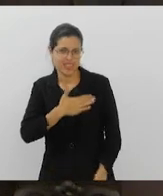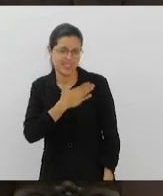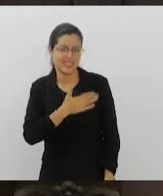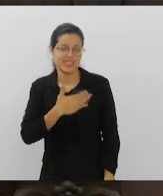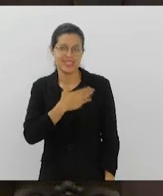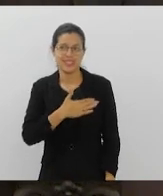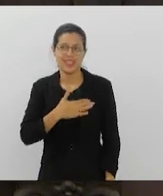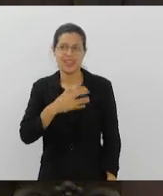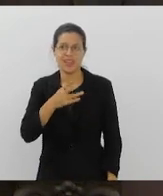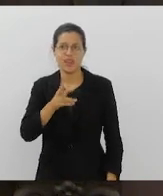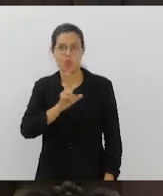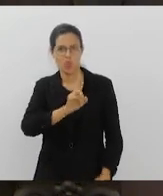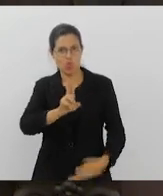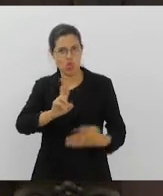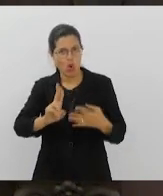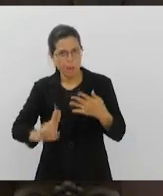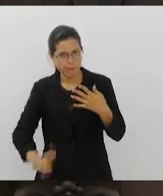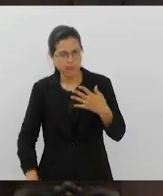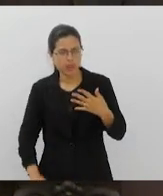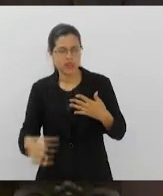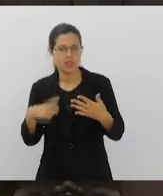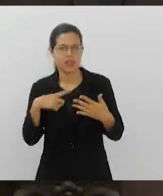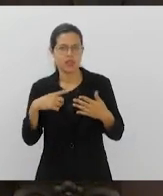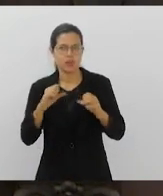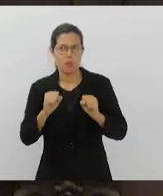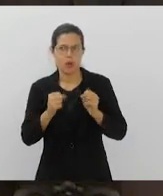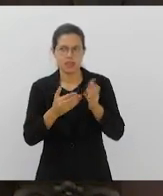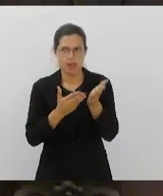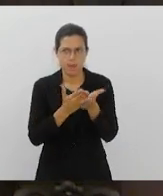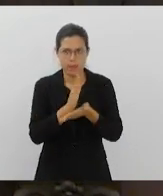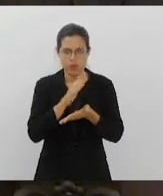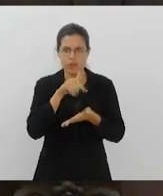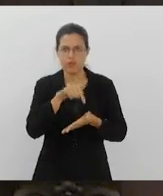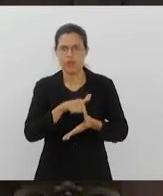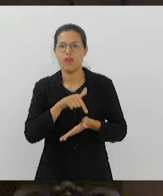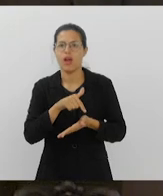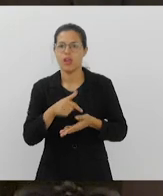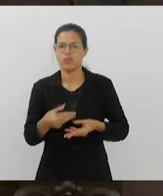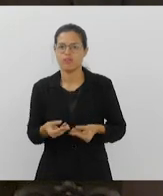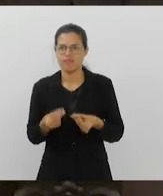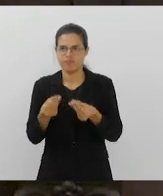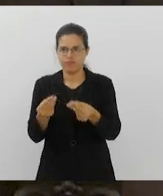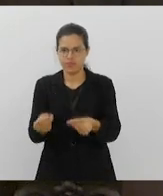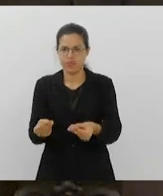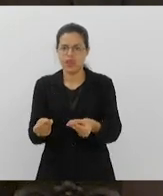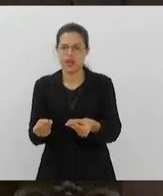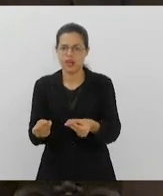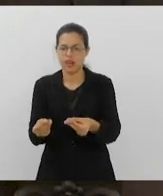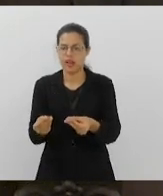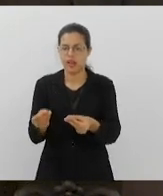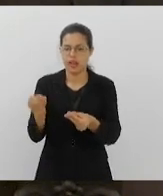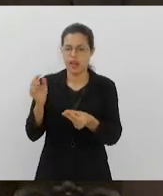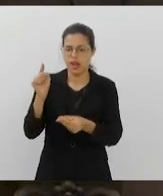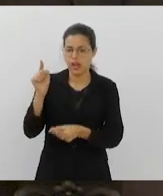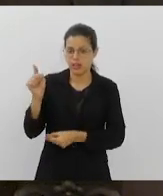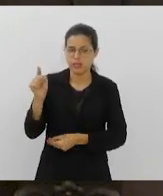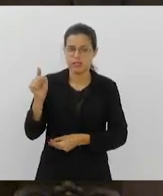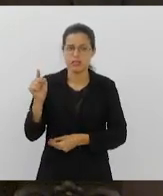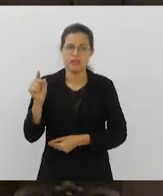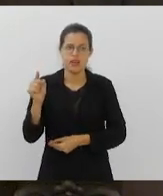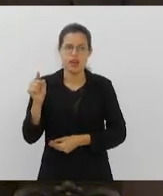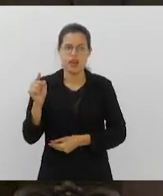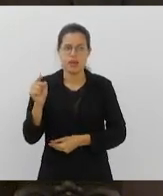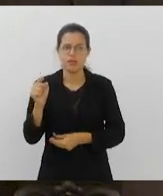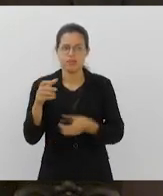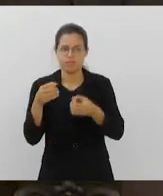mestres aqui presentes para que a gente possa aprovar a comenda nessa casa e fazer a entrega, Bertolucci, lá na ocasião, ao lado do governador,